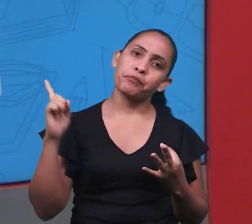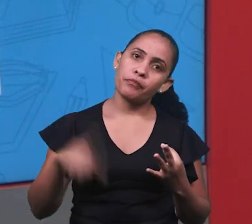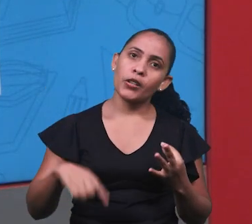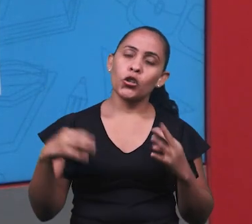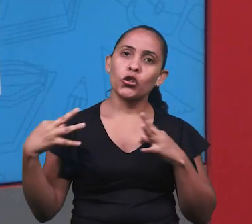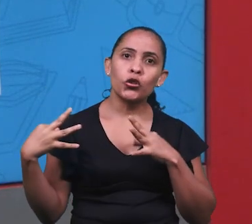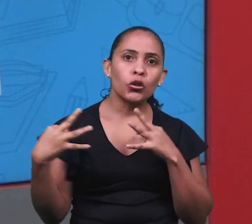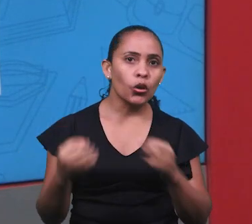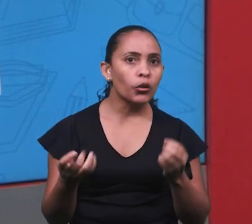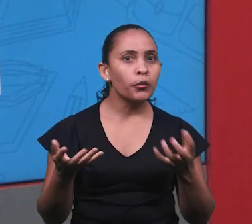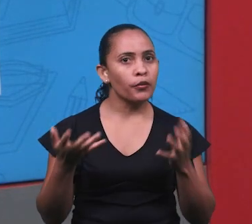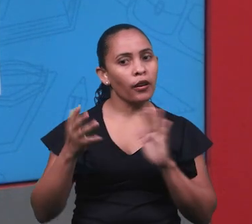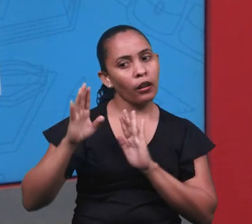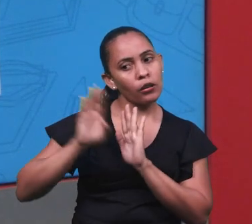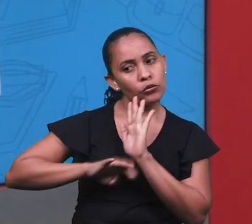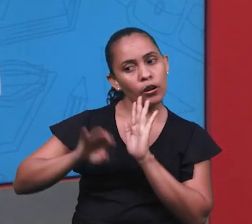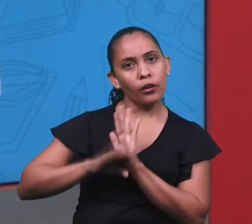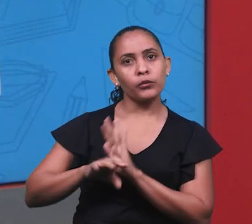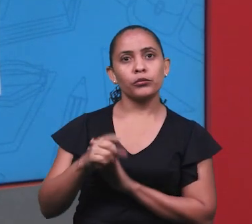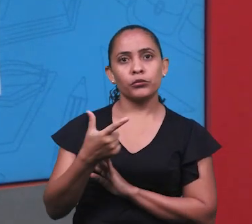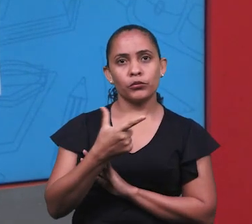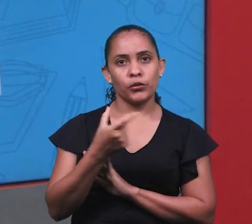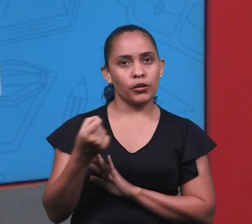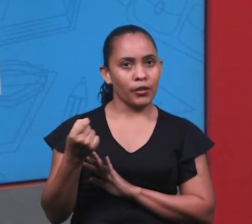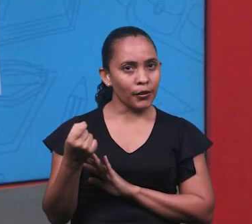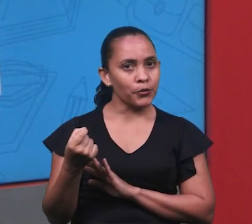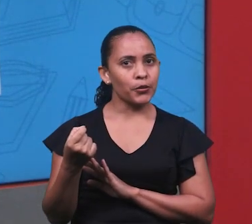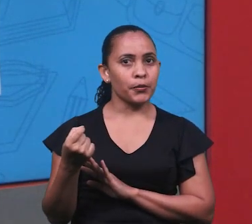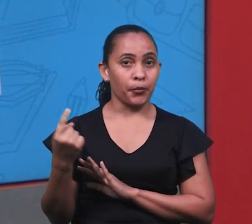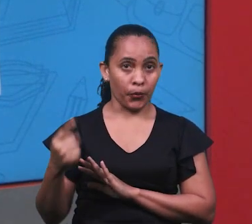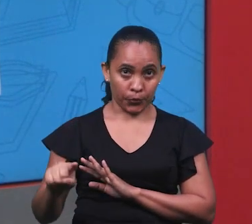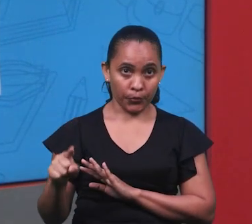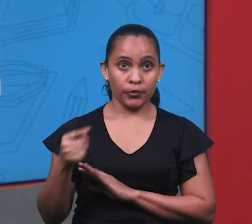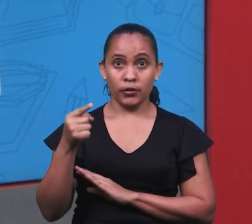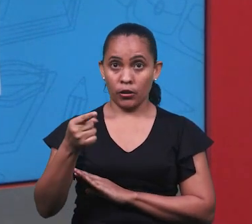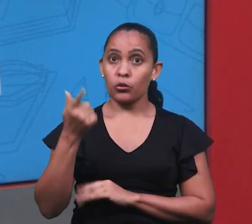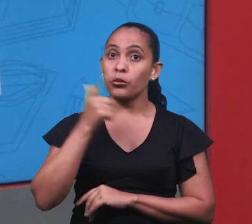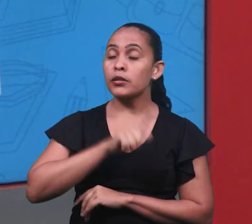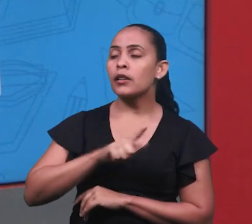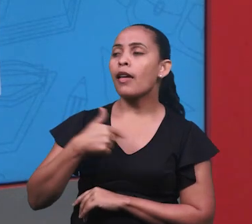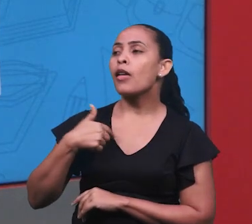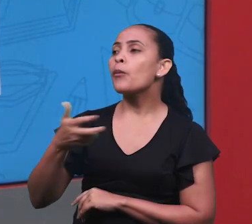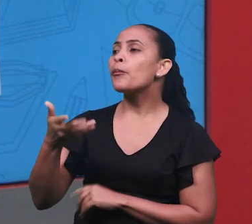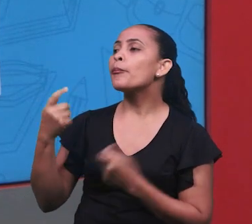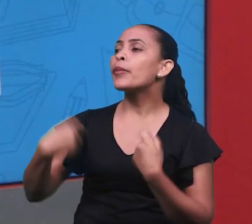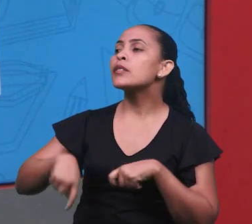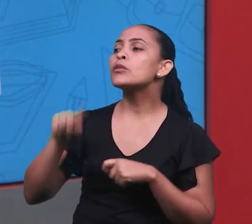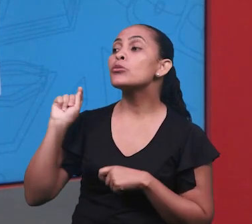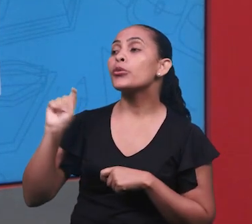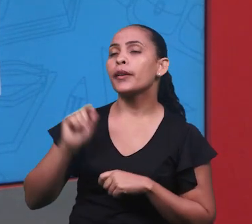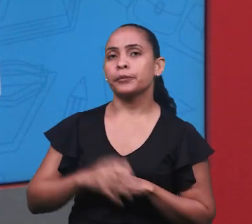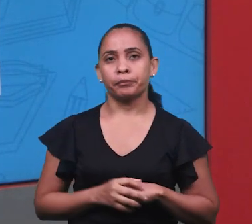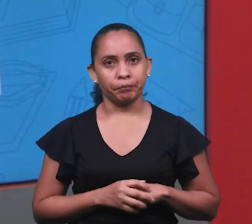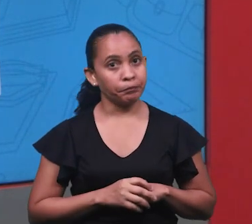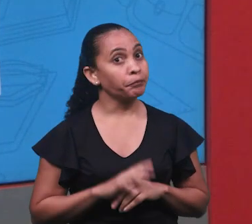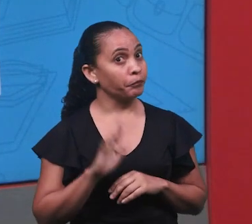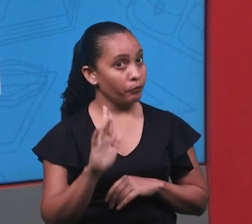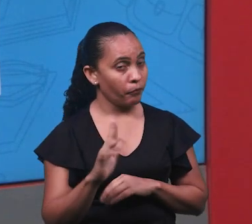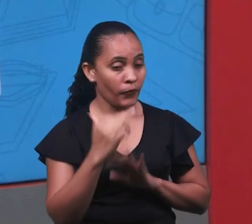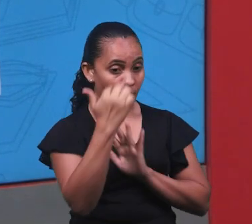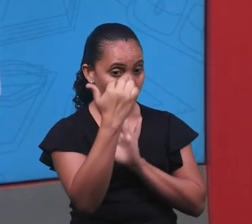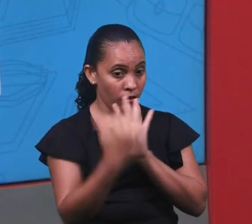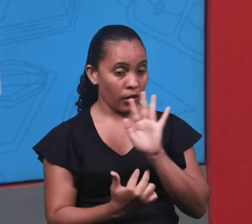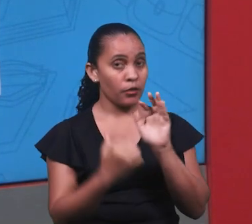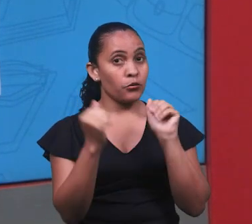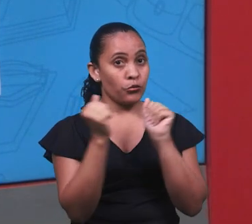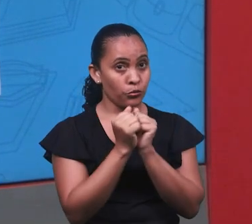mundo vai querer tirar os 200 pontos. Para conseguir esses 200 pontos, Ana, o que eu preciso fazer? Então, vamos lá. Leia aqui comigo